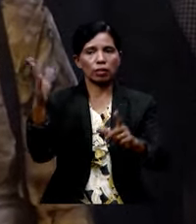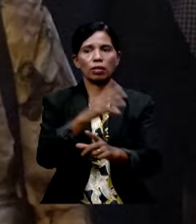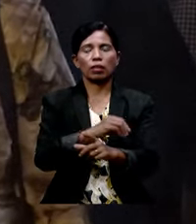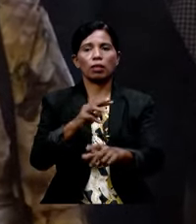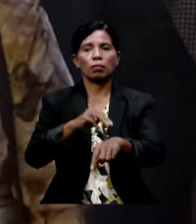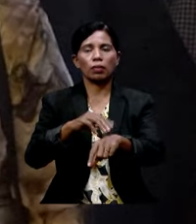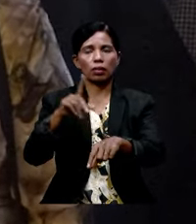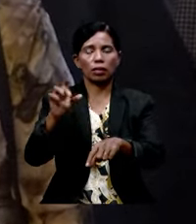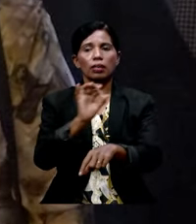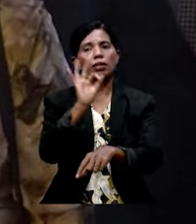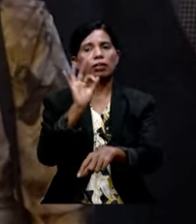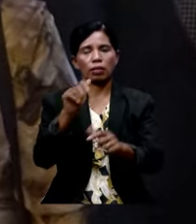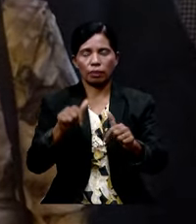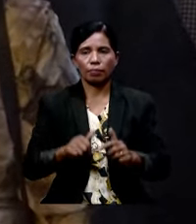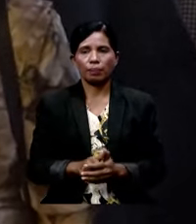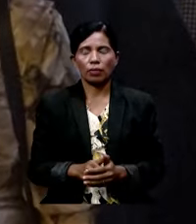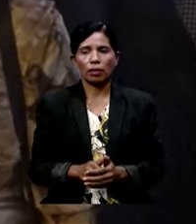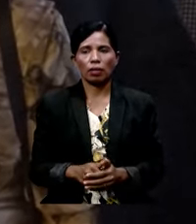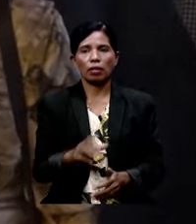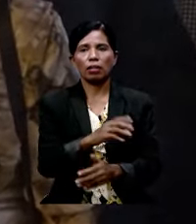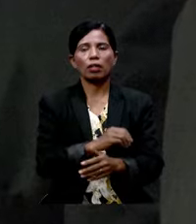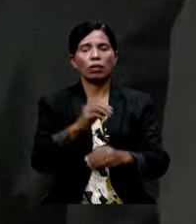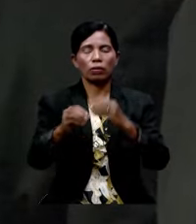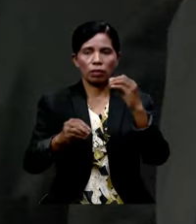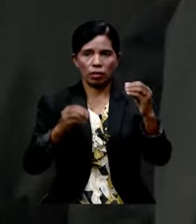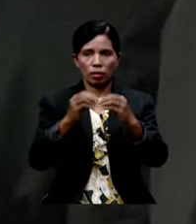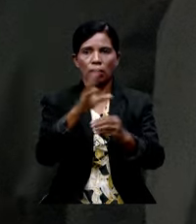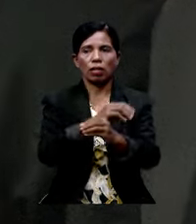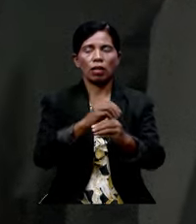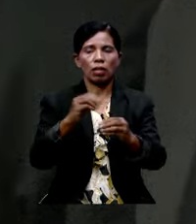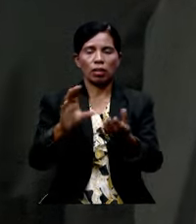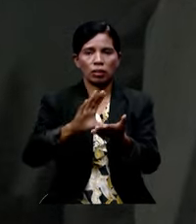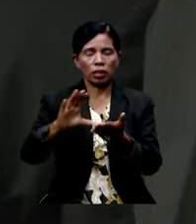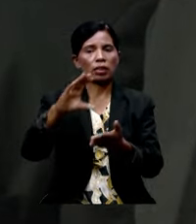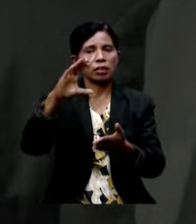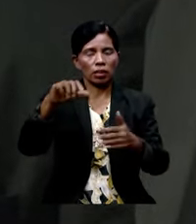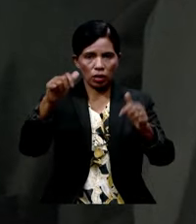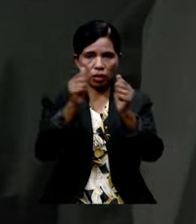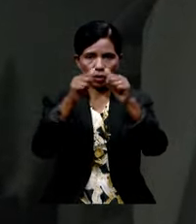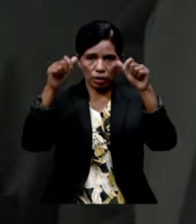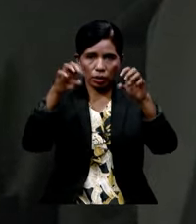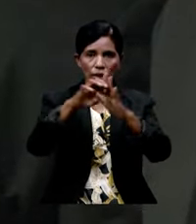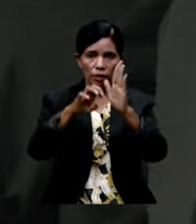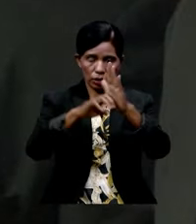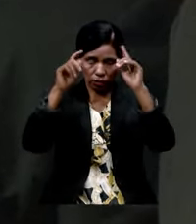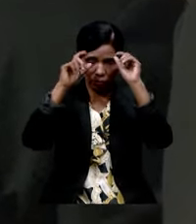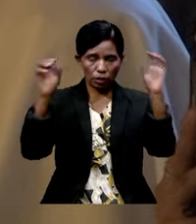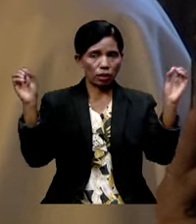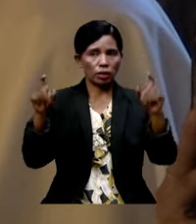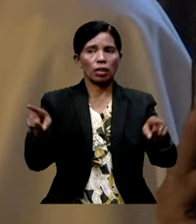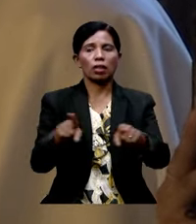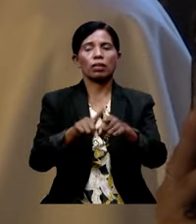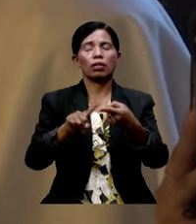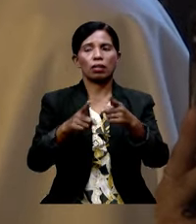motael sextane. Tuir Monsenhor, relação diplomática entre Santa Sé e o Estado Timor-Leste, laos ona hanesan